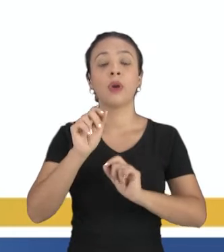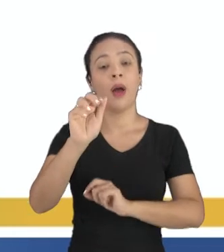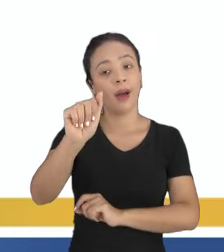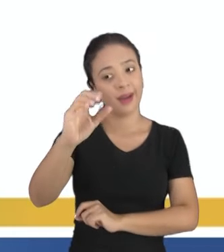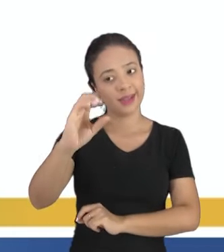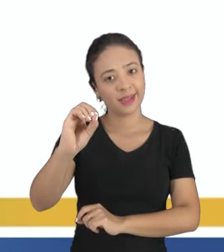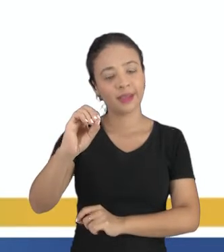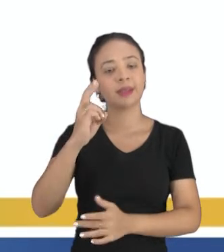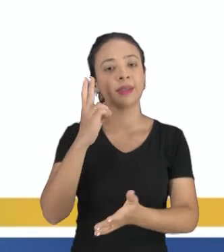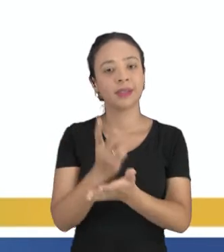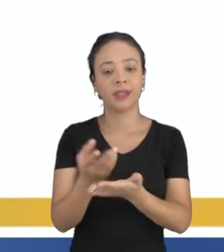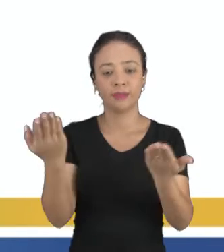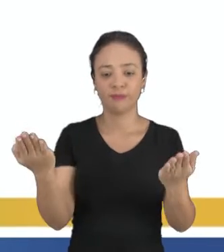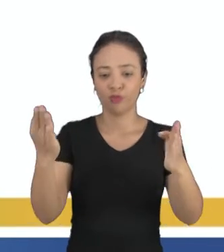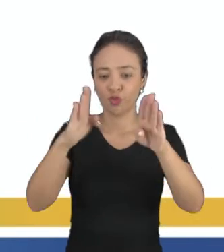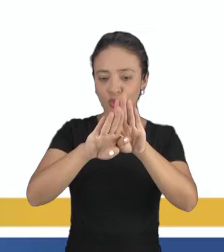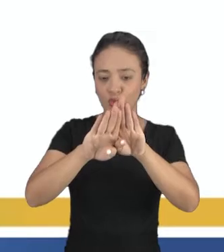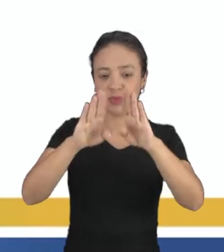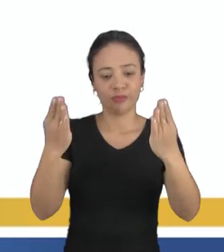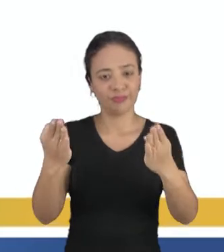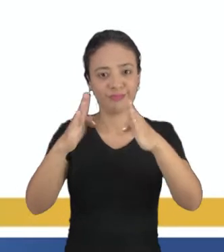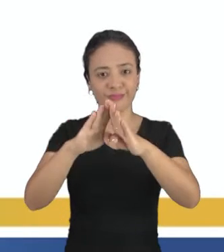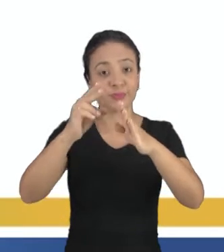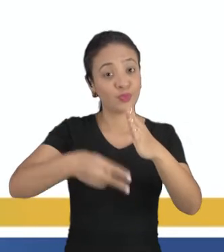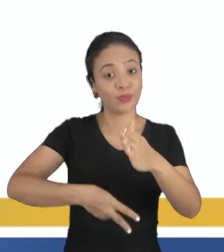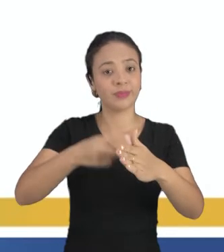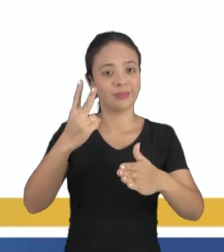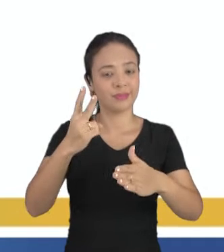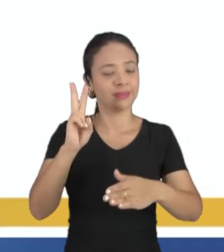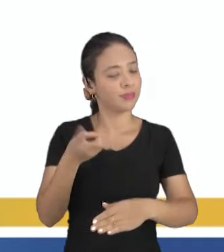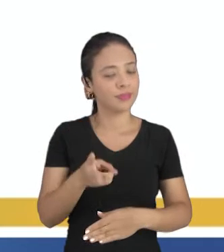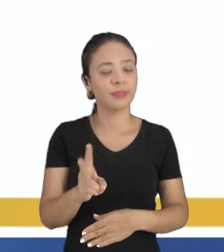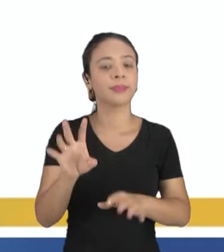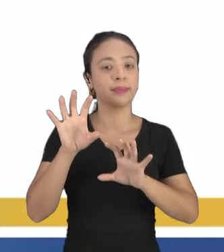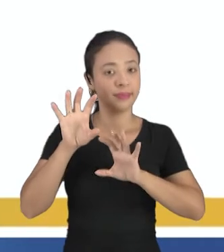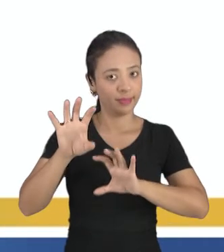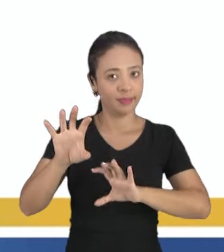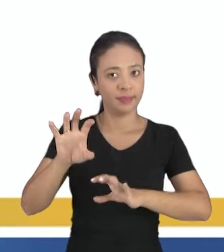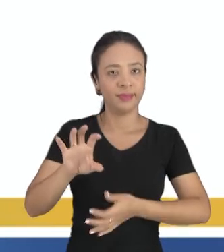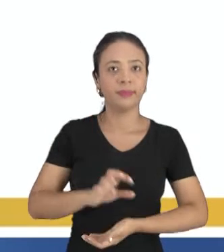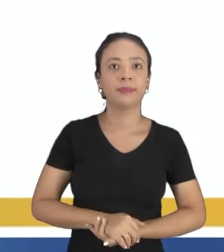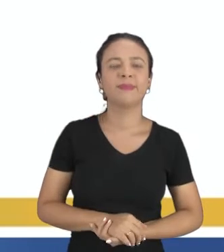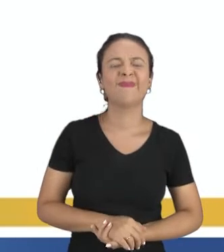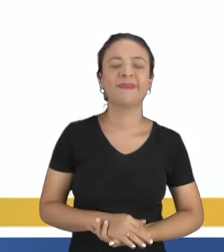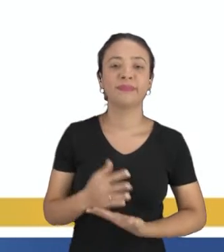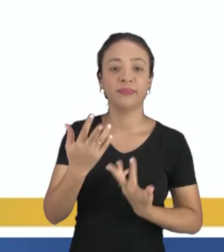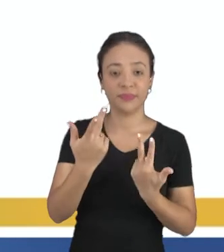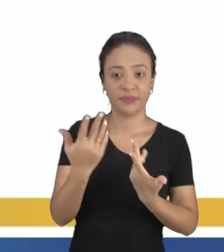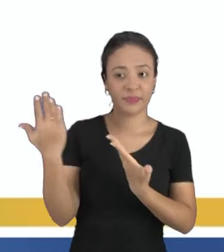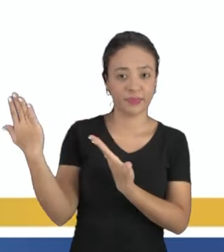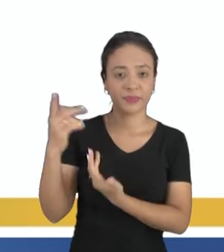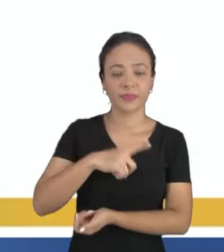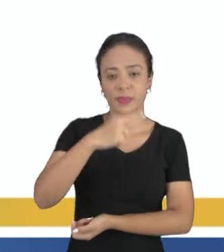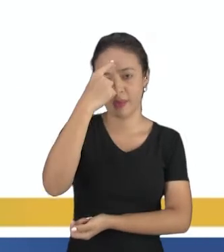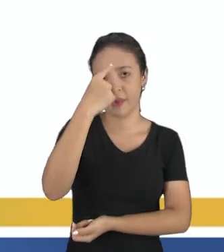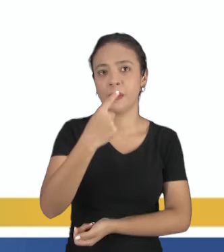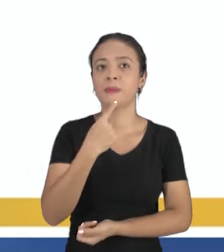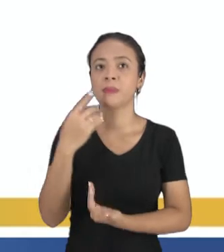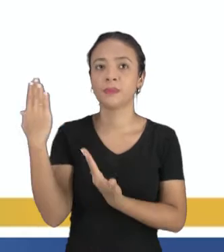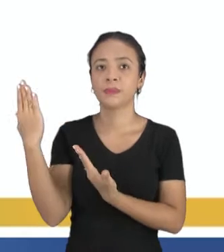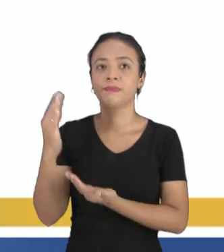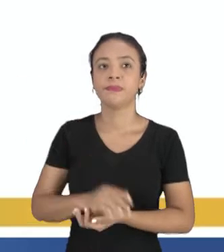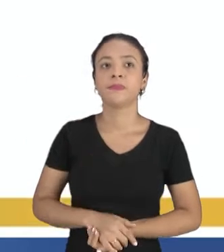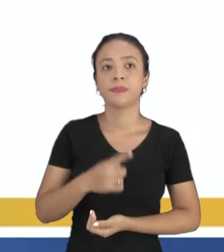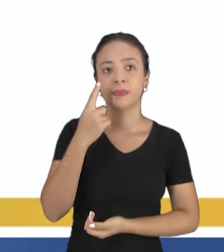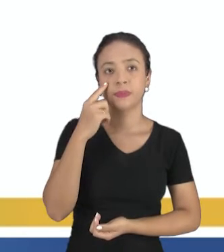dobrada ao meio 2 vezes. E assim sucessivamente, conforme mostra a figura. Então, observe que